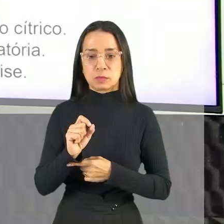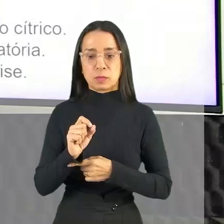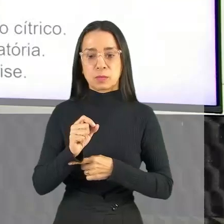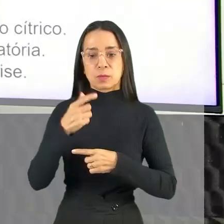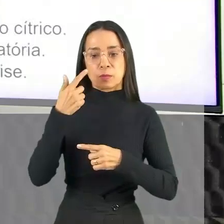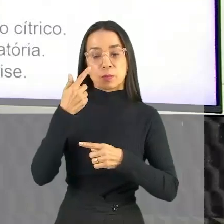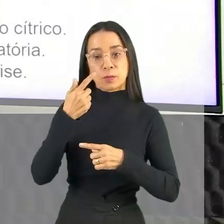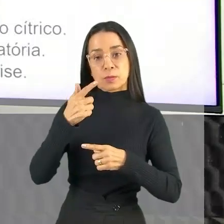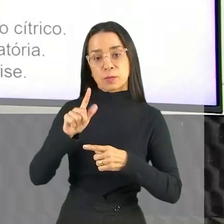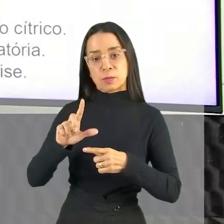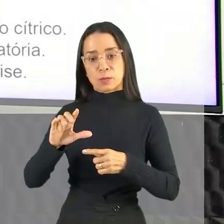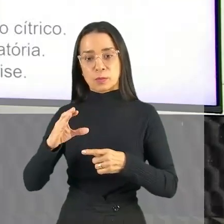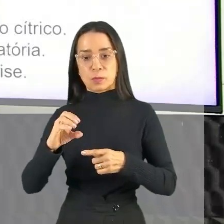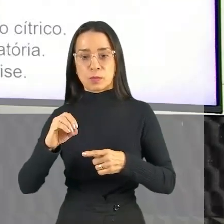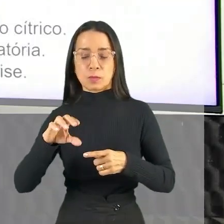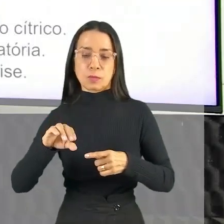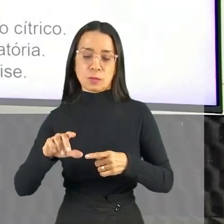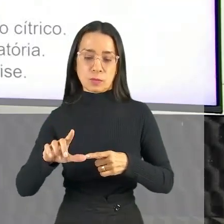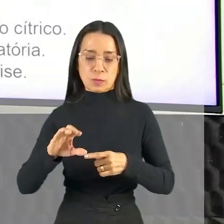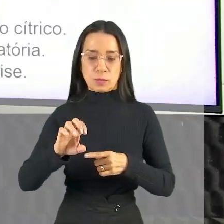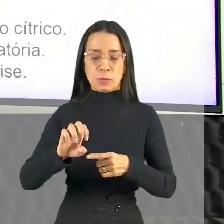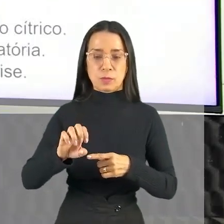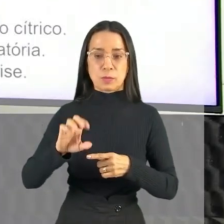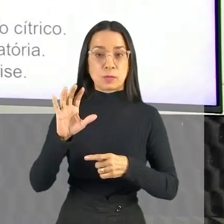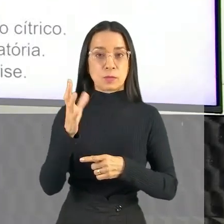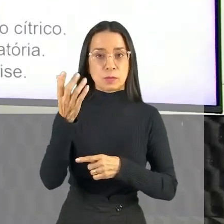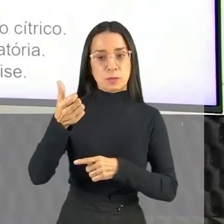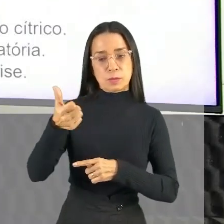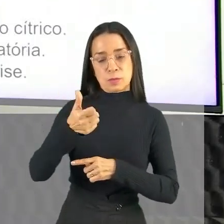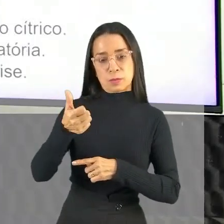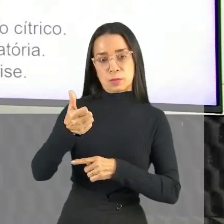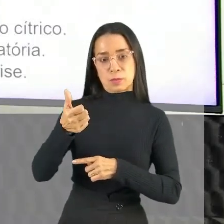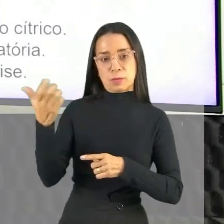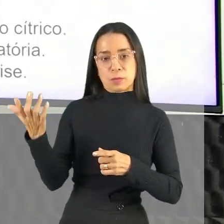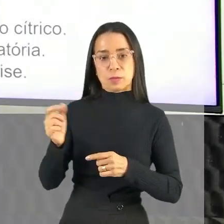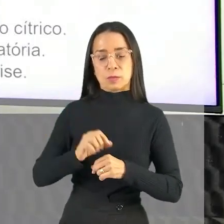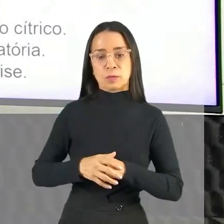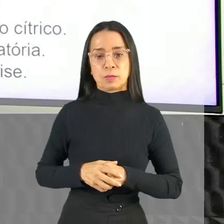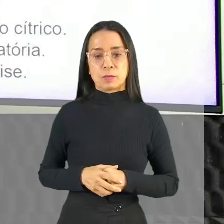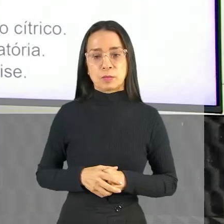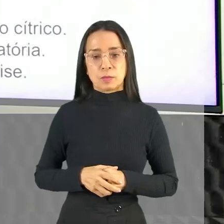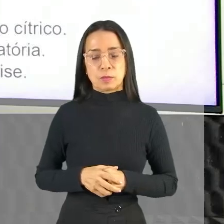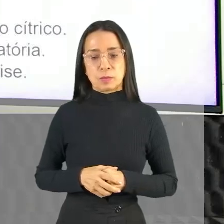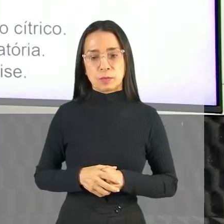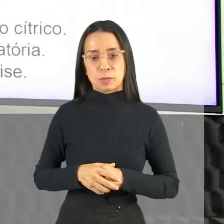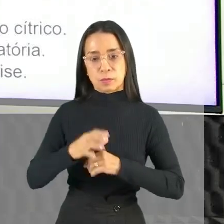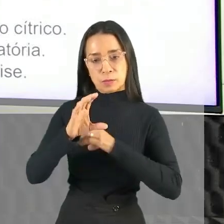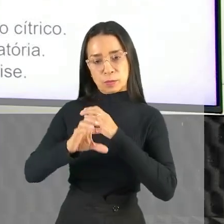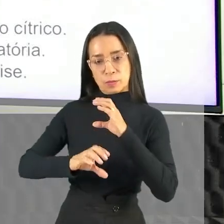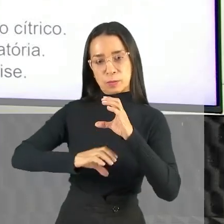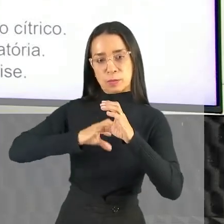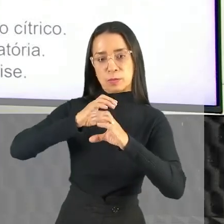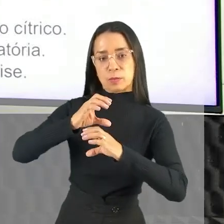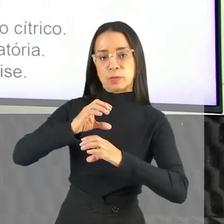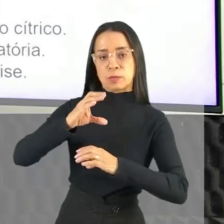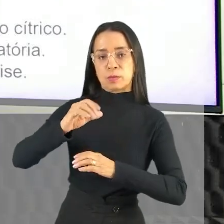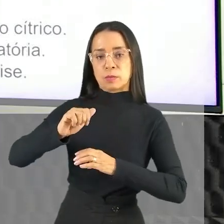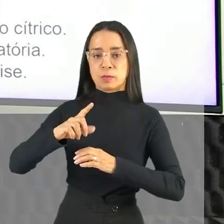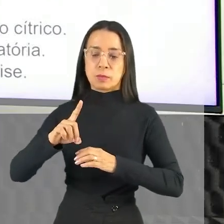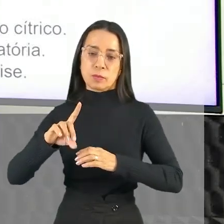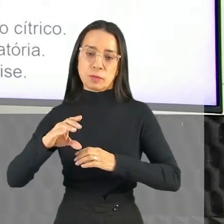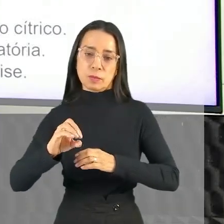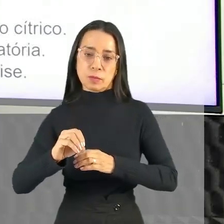uma glicólise que acontece primeiramente? Ok. Ciclo do ácido cítrico é o que vem em